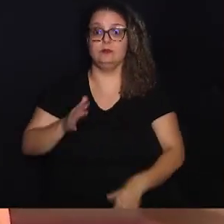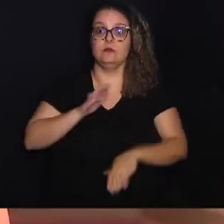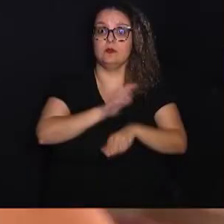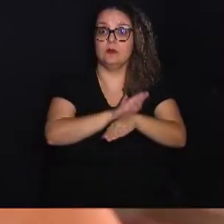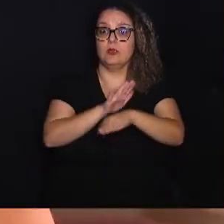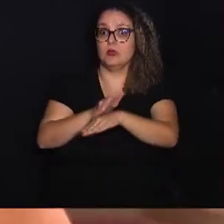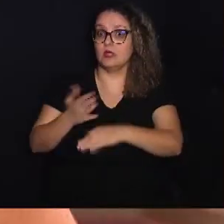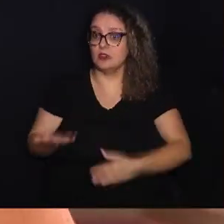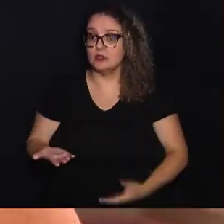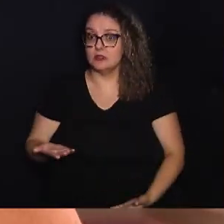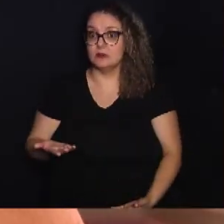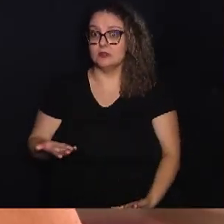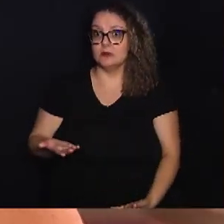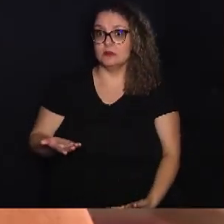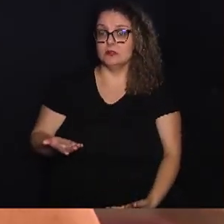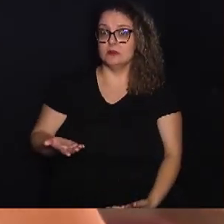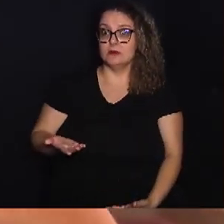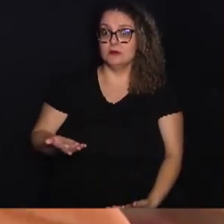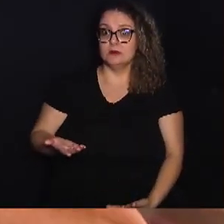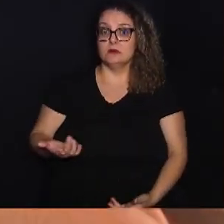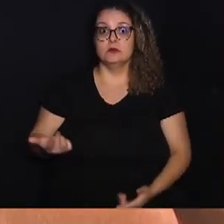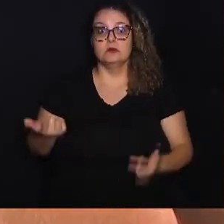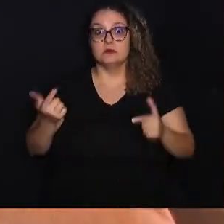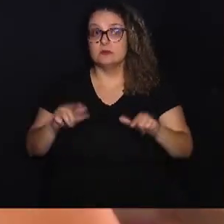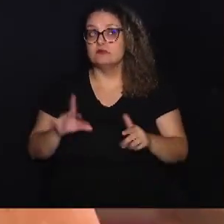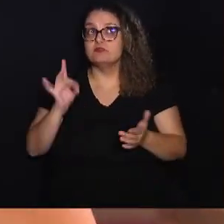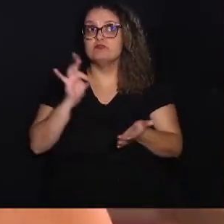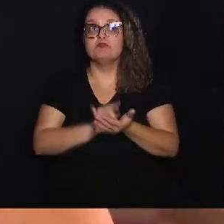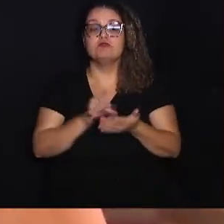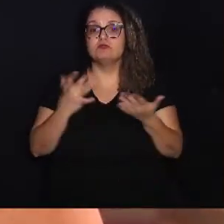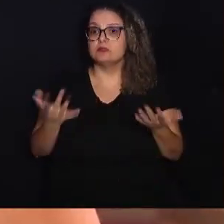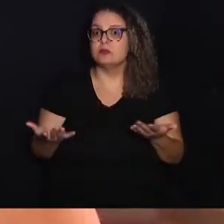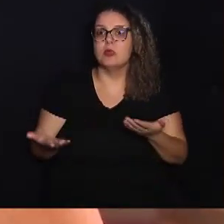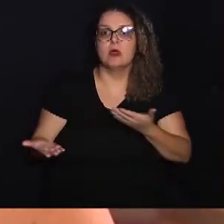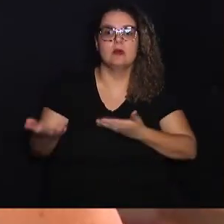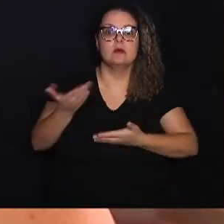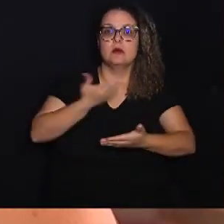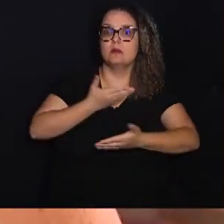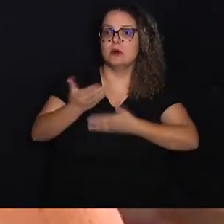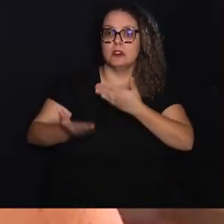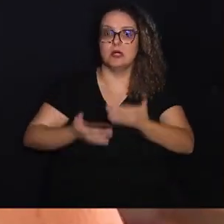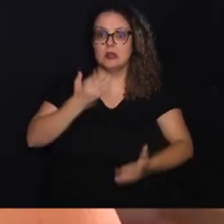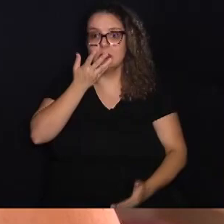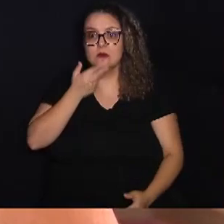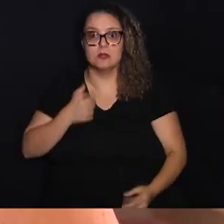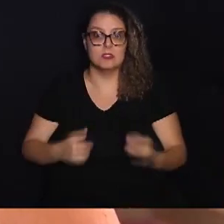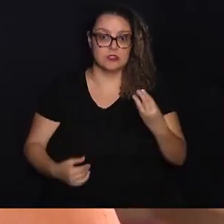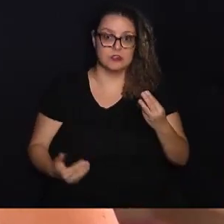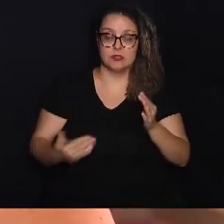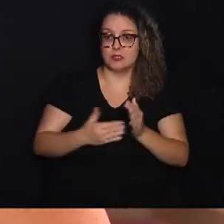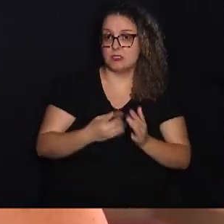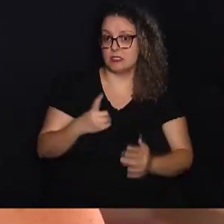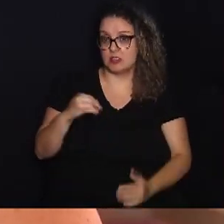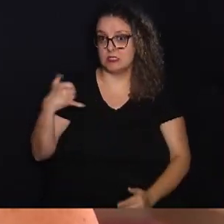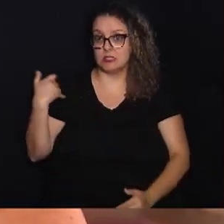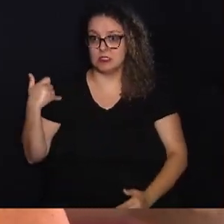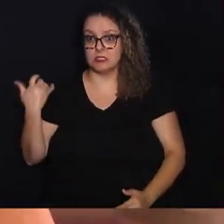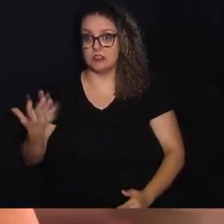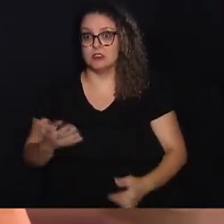ajuda. É um lugar onde realmente assim, eles interagem, porque tem criança de 3 anos a 10 anos de